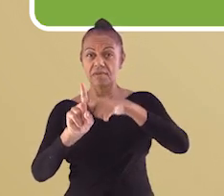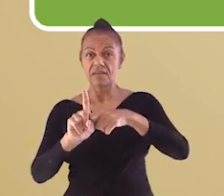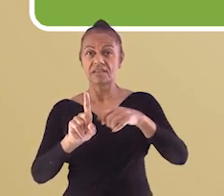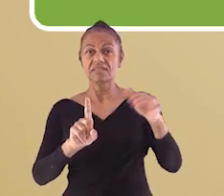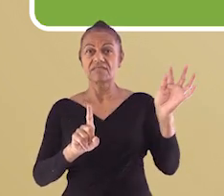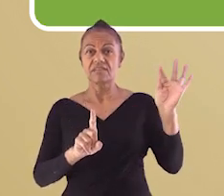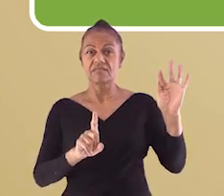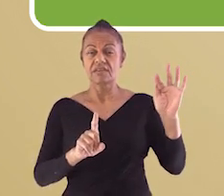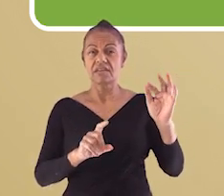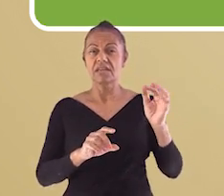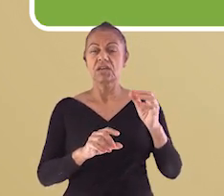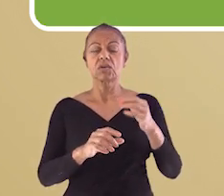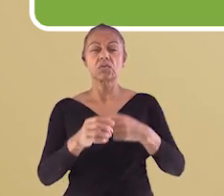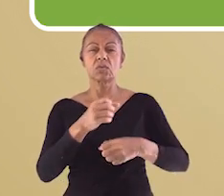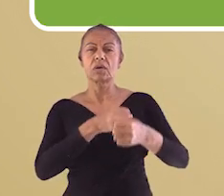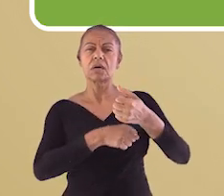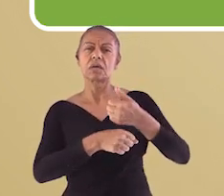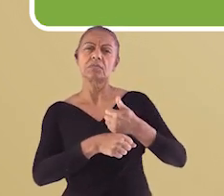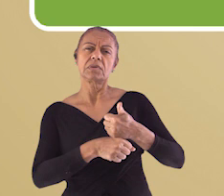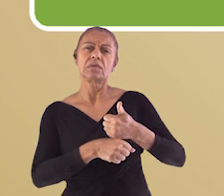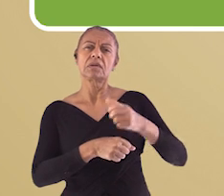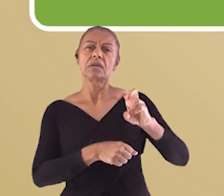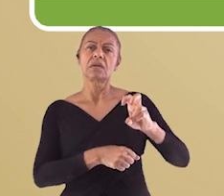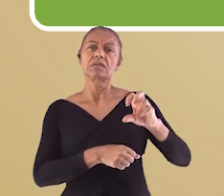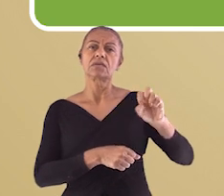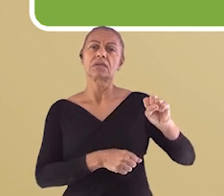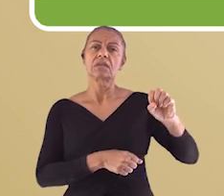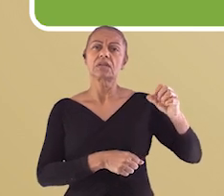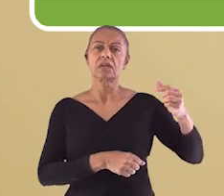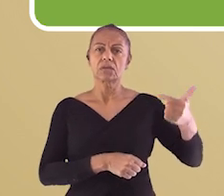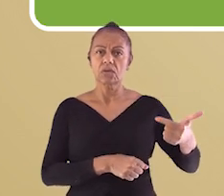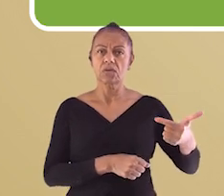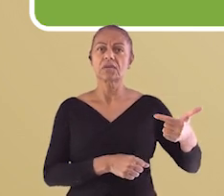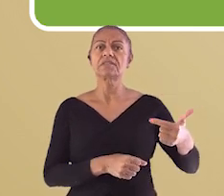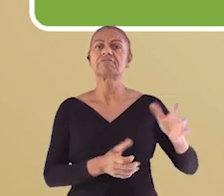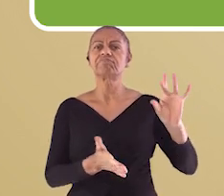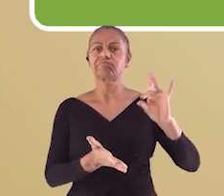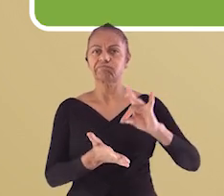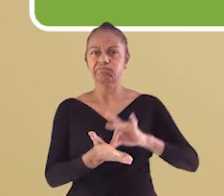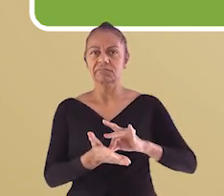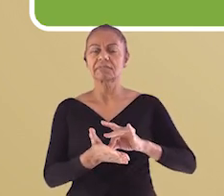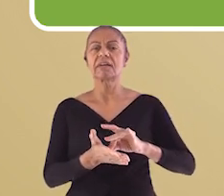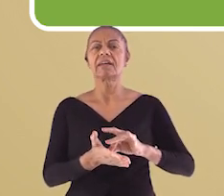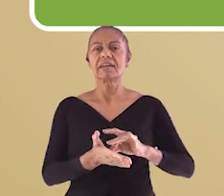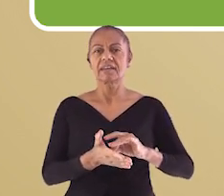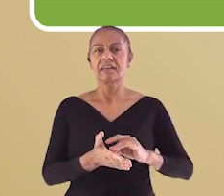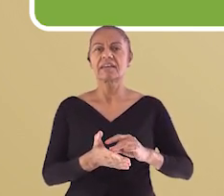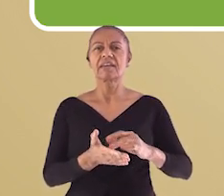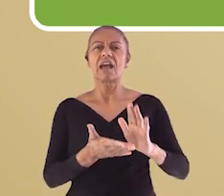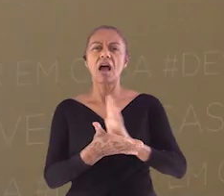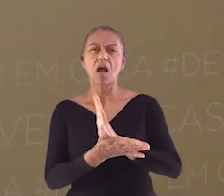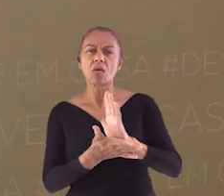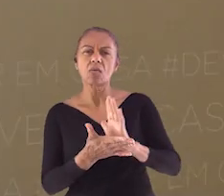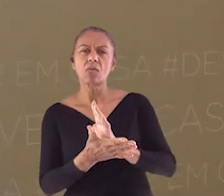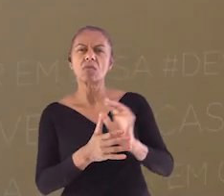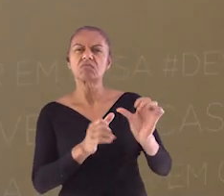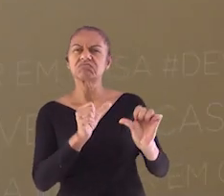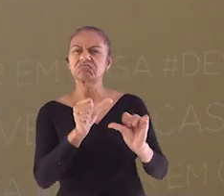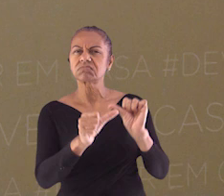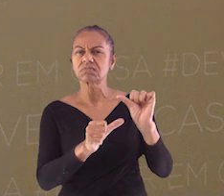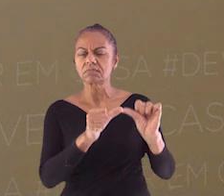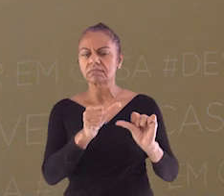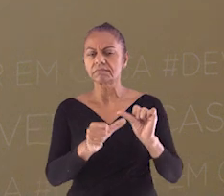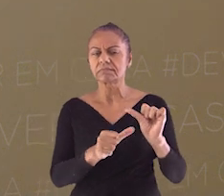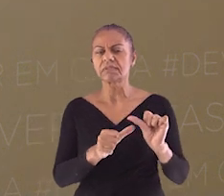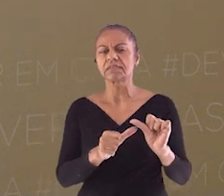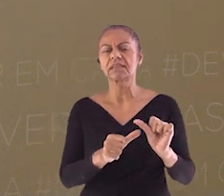1582. Manteve a precisão do calendário juliano, realizando também algumas reformas. A mais